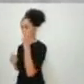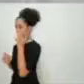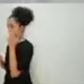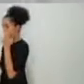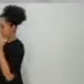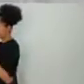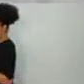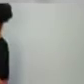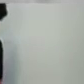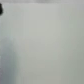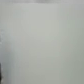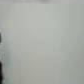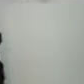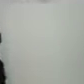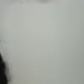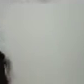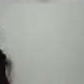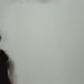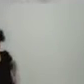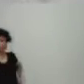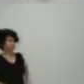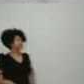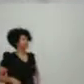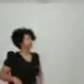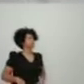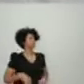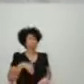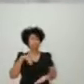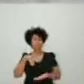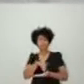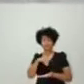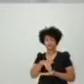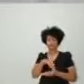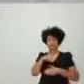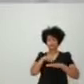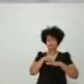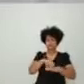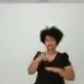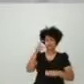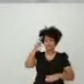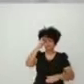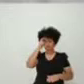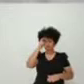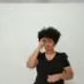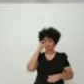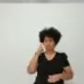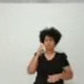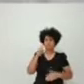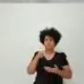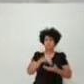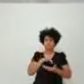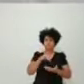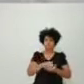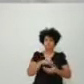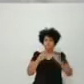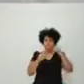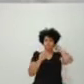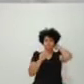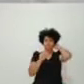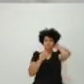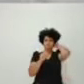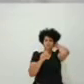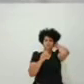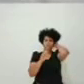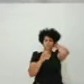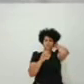trânsito e mobilidade assuntos do transporte o secretário Rodrigo fumes né e a gente ao longo desse